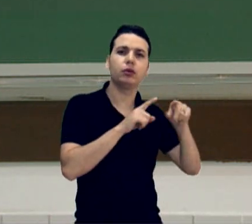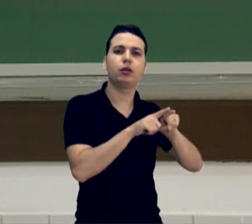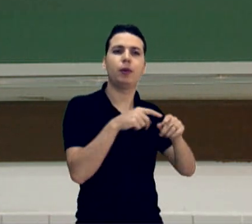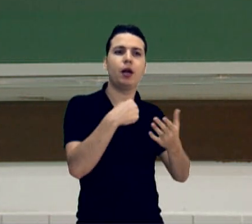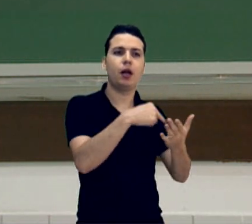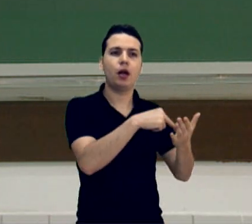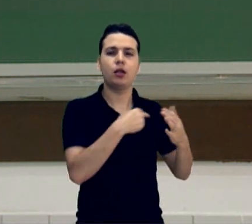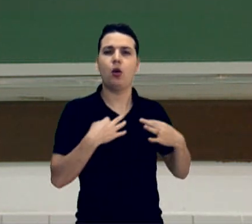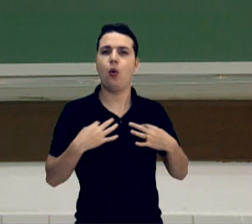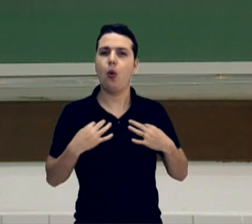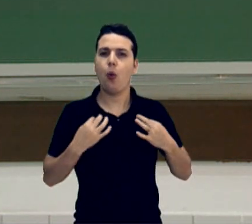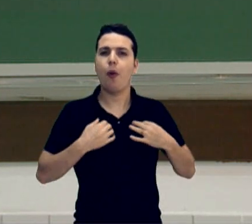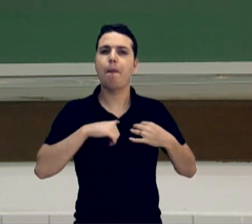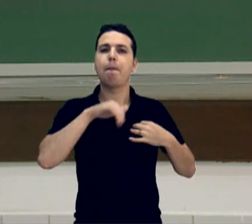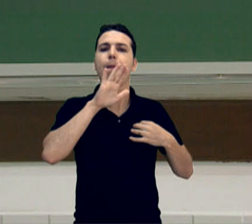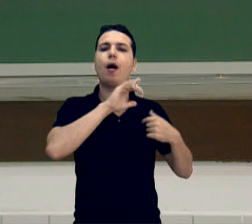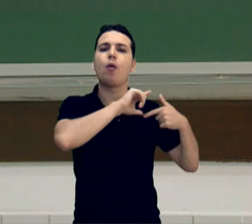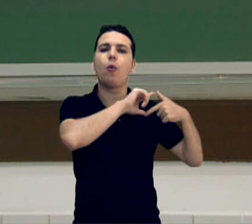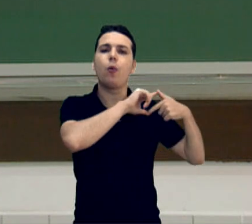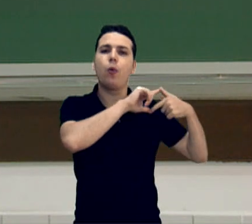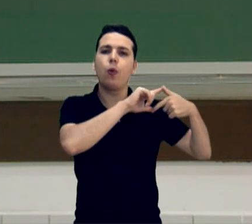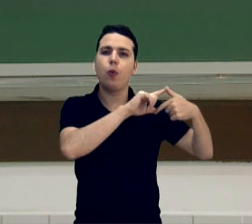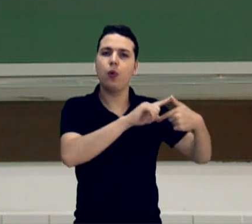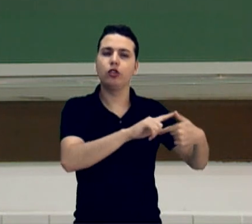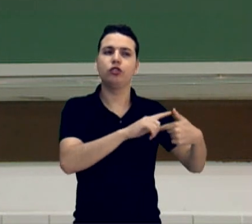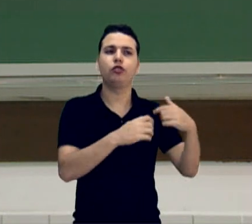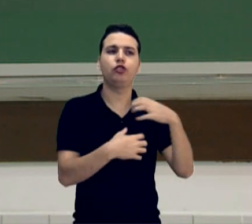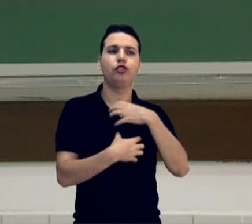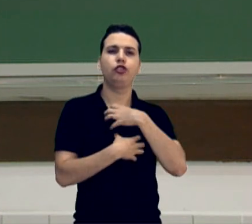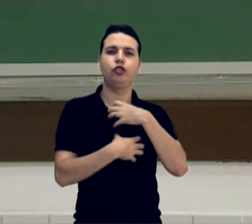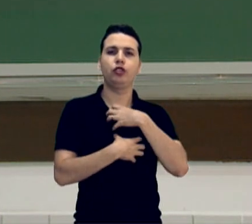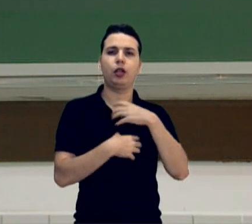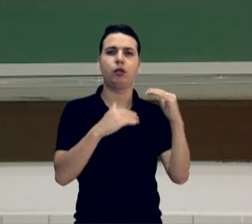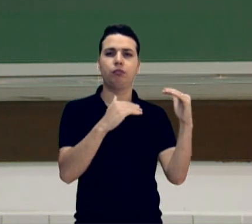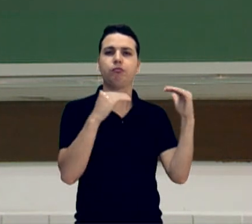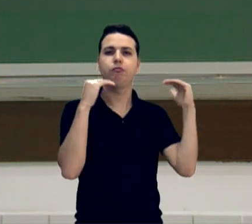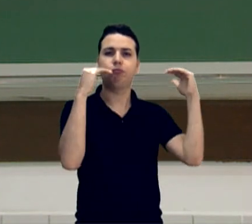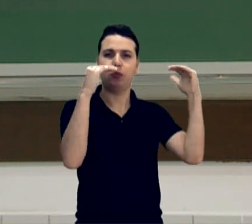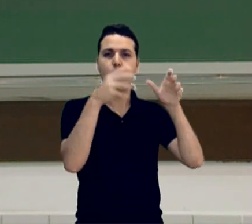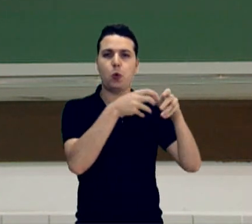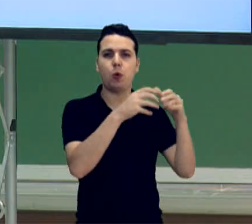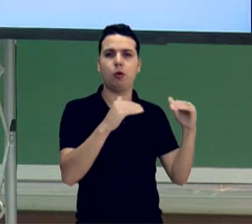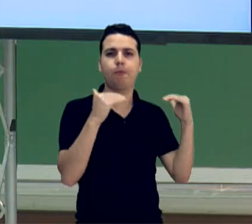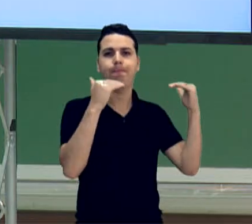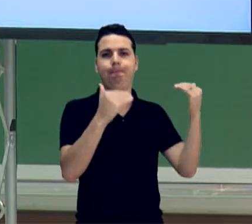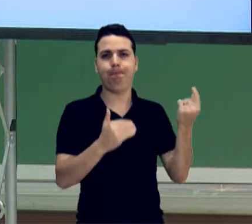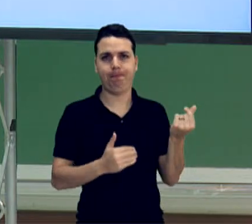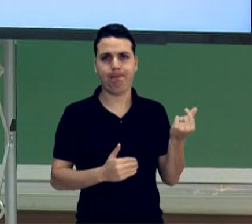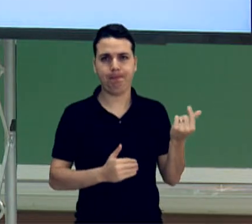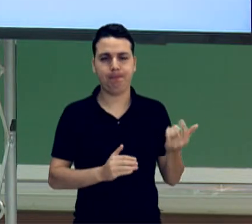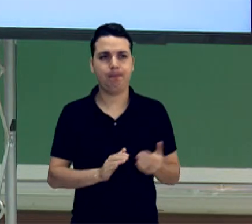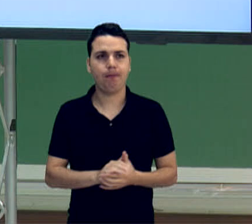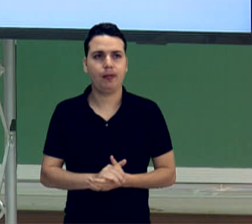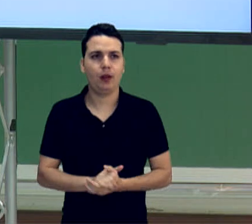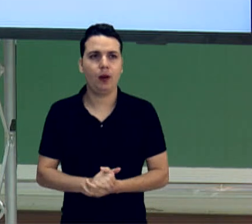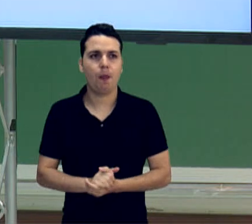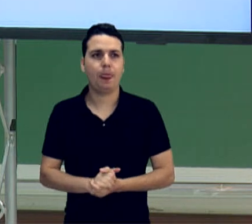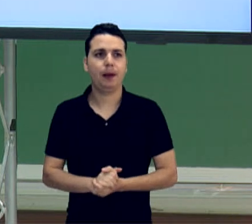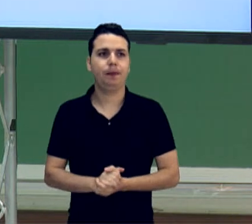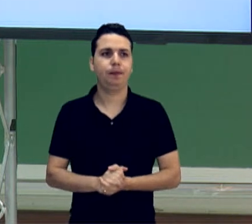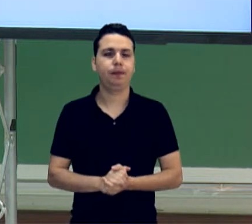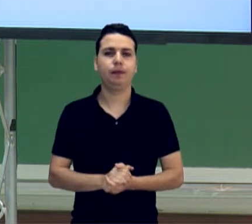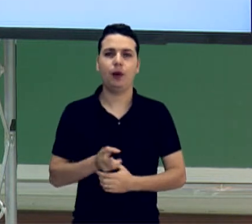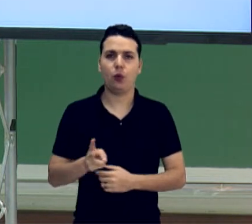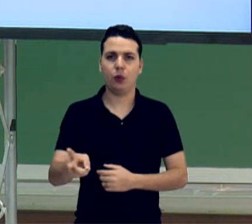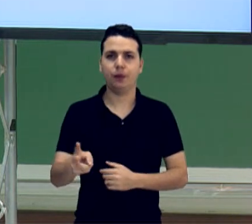mais clássica, digamos assim, de uma certa elite, certo? Mas vamos adiante.